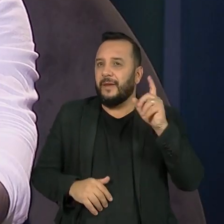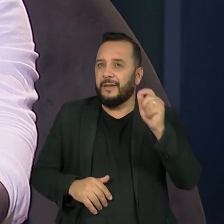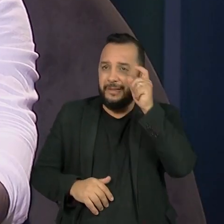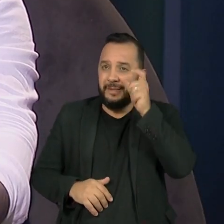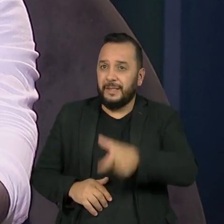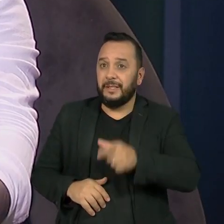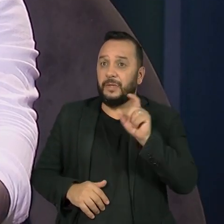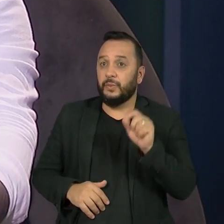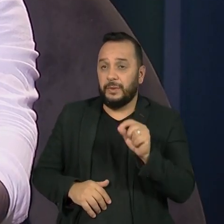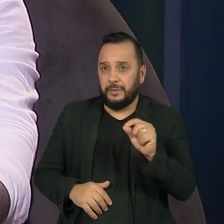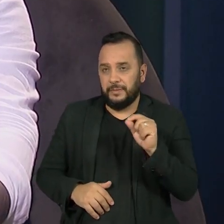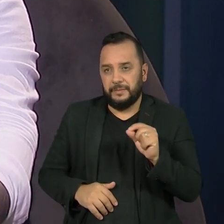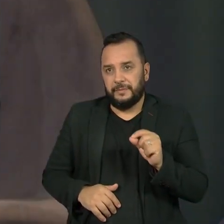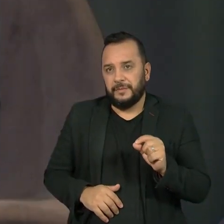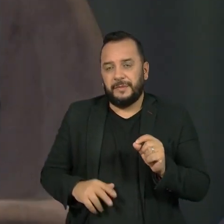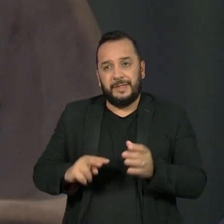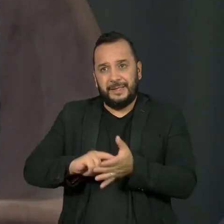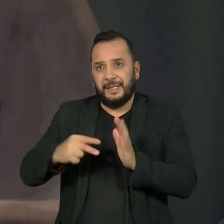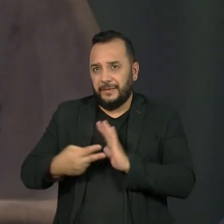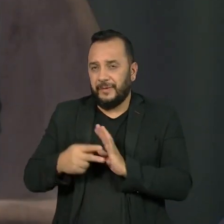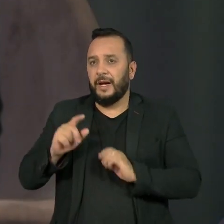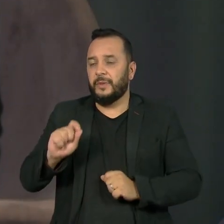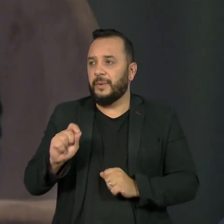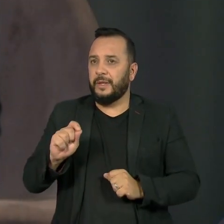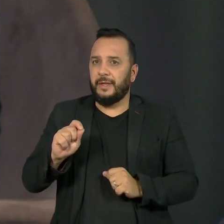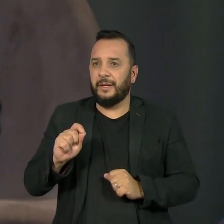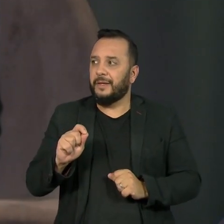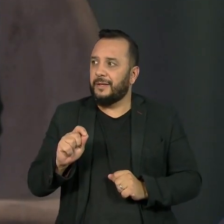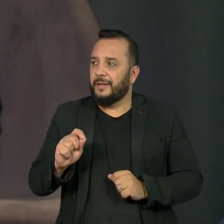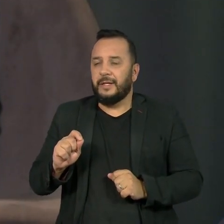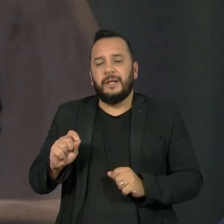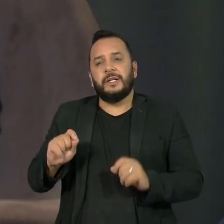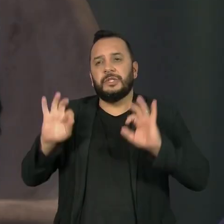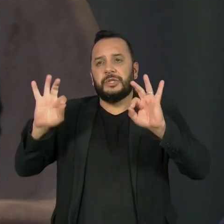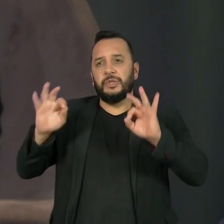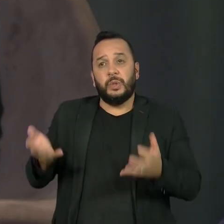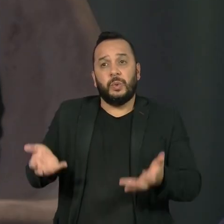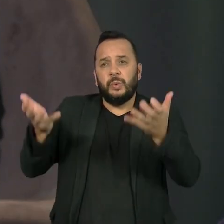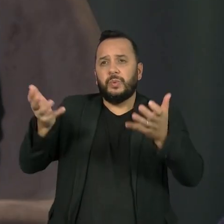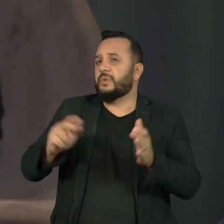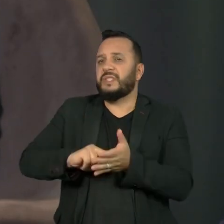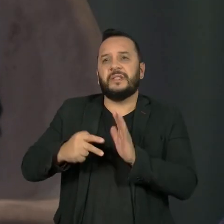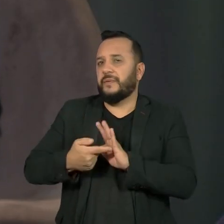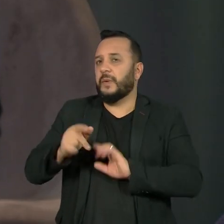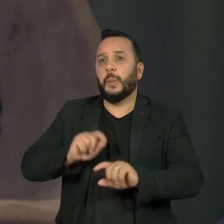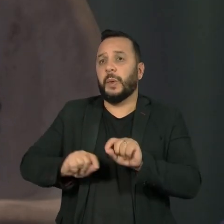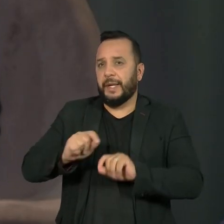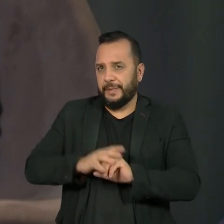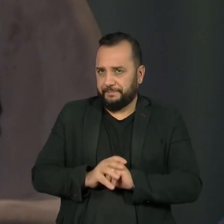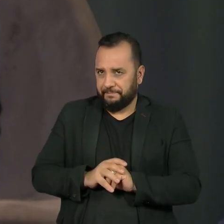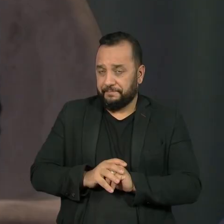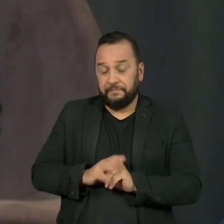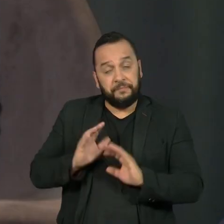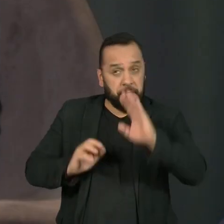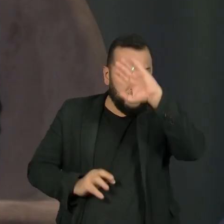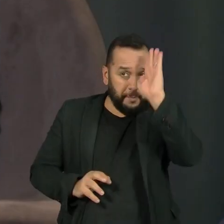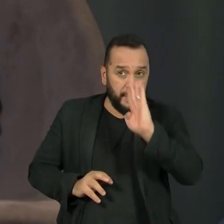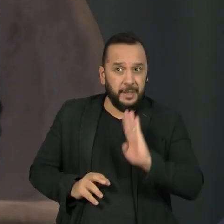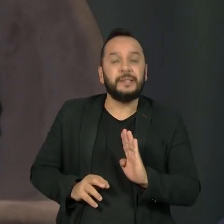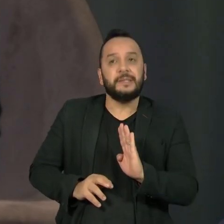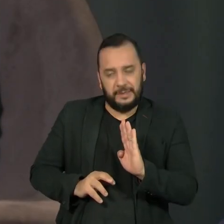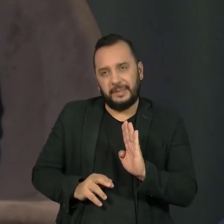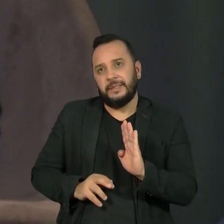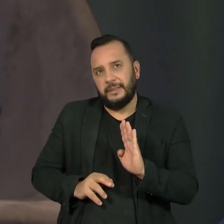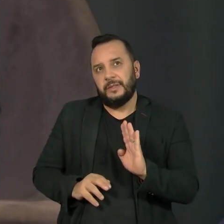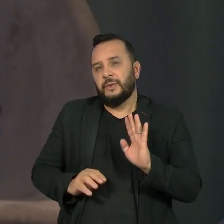uma espécie de ressignificação do que é luxo, né? Eu acho que em escala global e brasileira também. Porque o